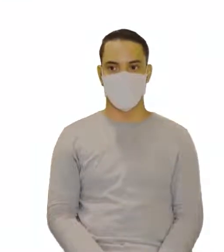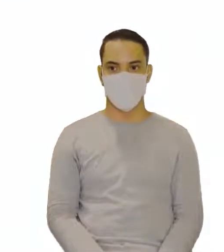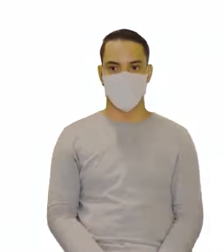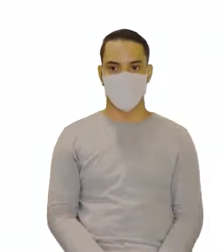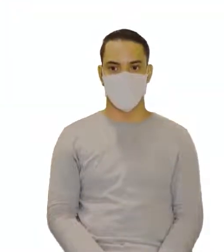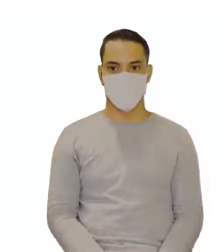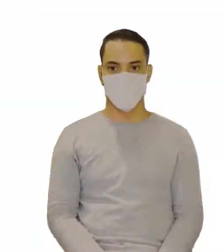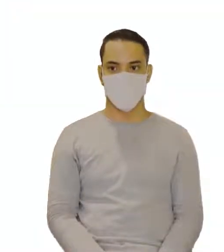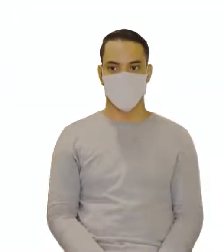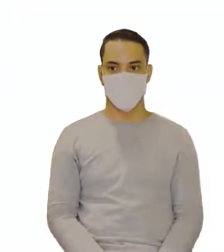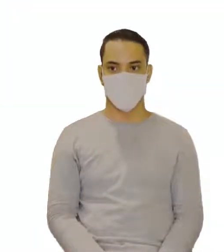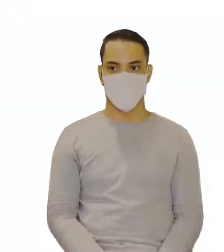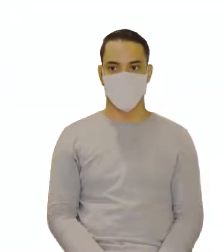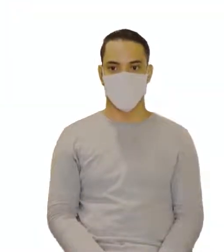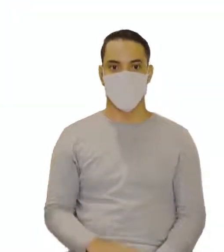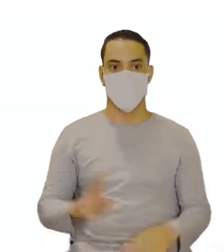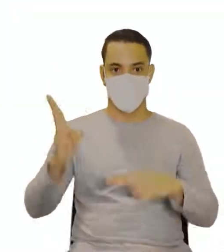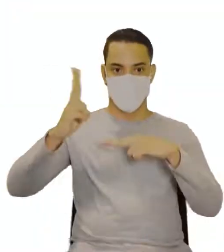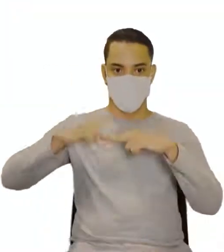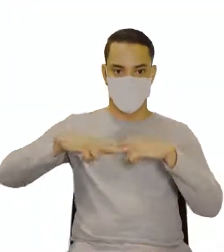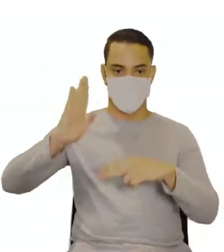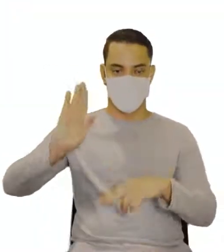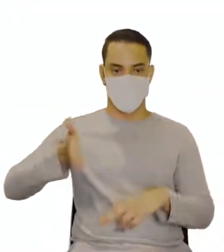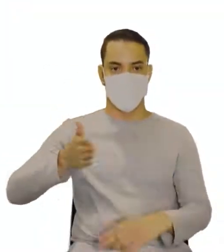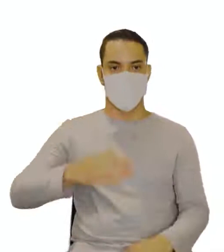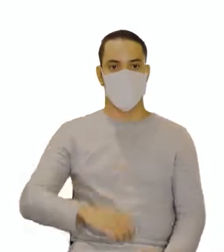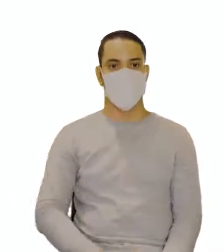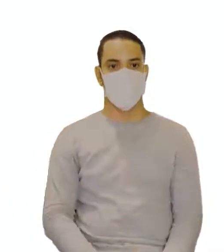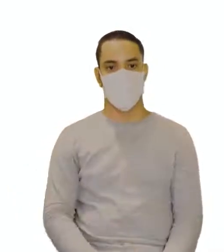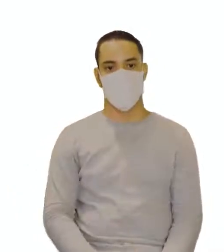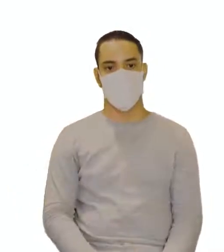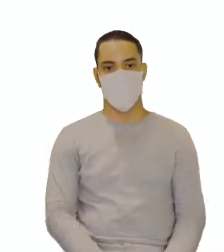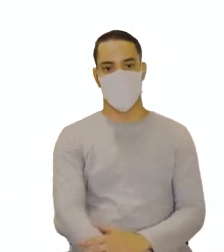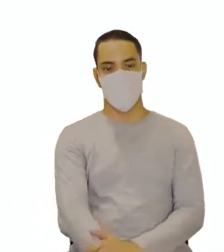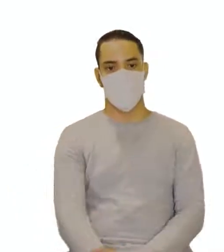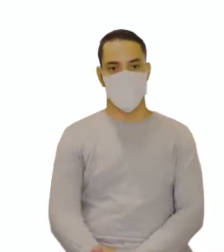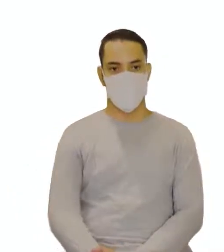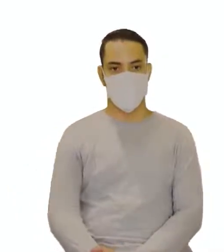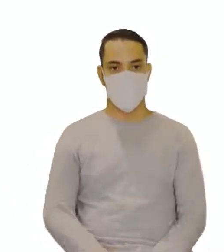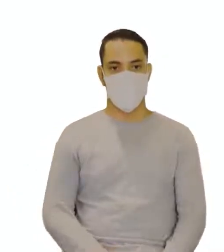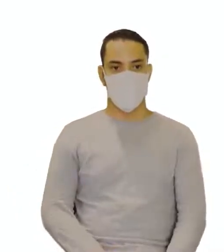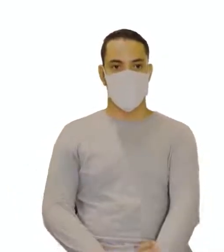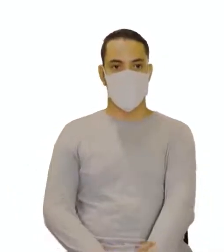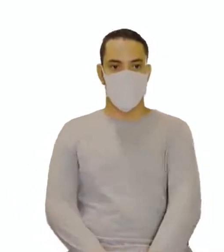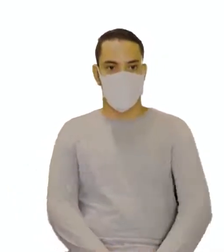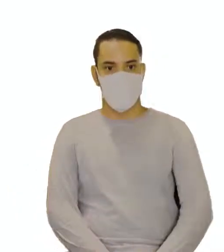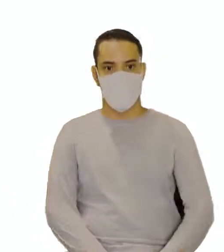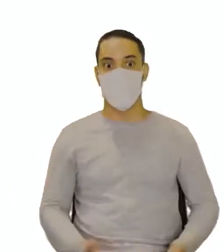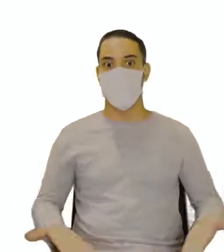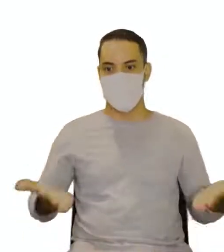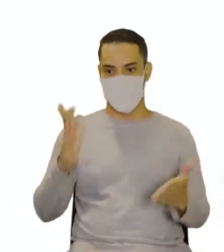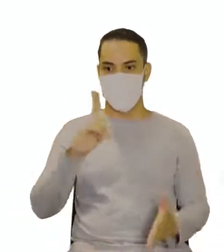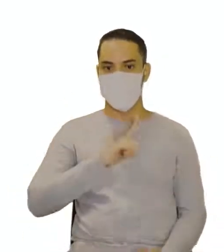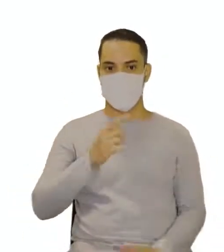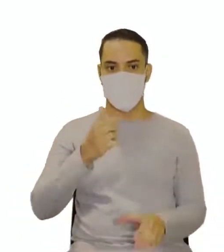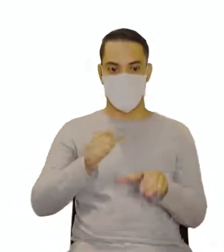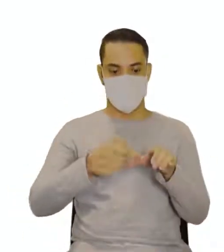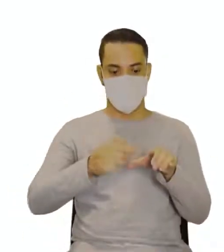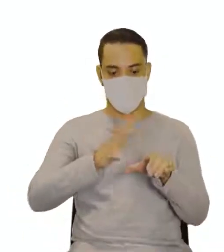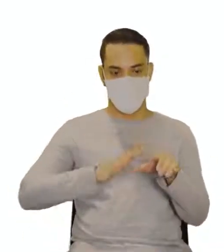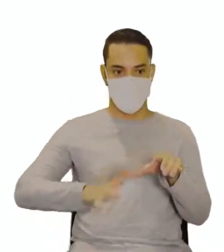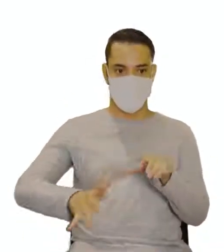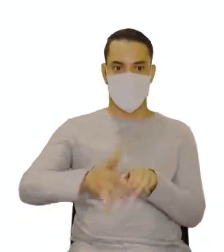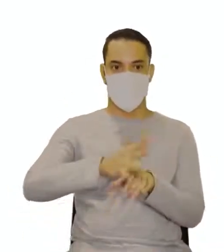chave bem aqui. Vamos fechar. Olha lá, fechou. Fechou, eu vou pegar todo o circuito, porque a corrente vai vir, ela vai